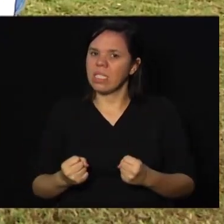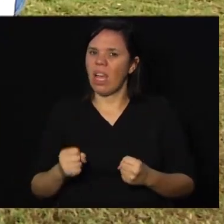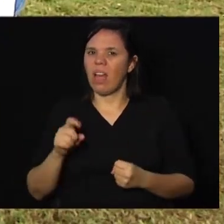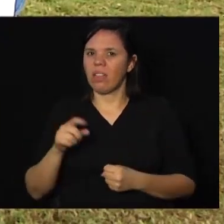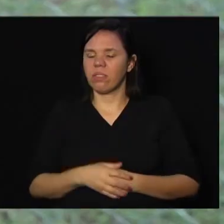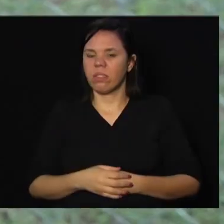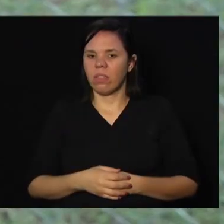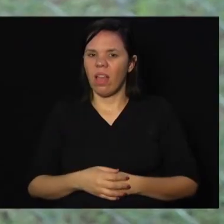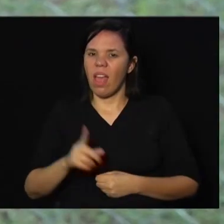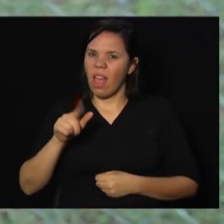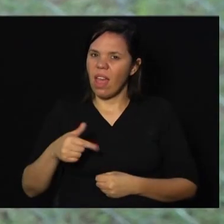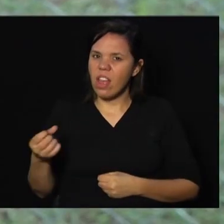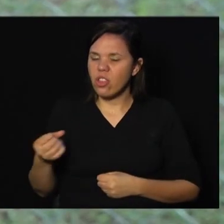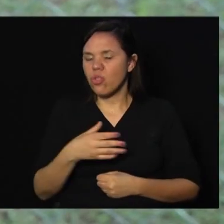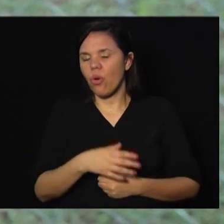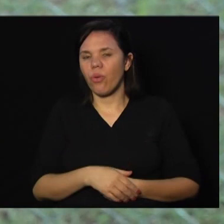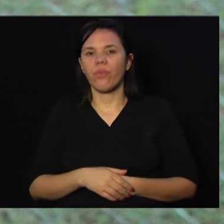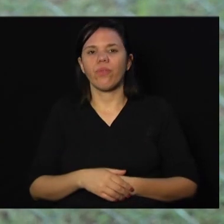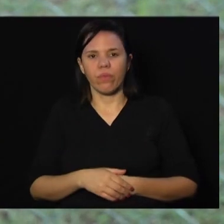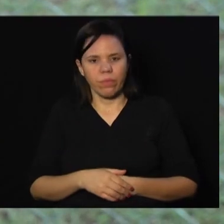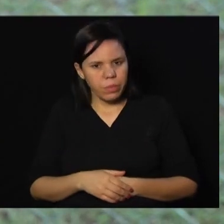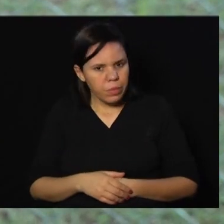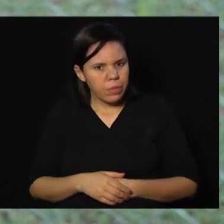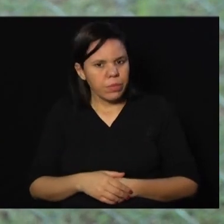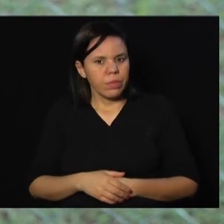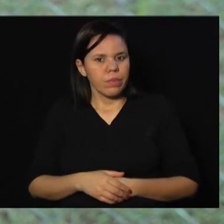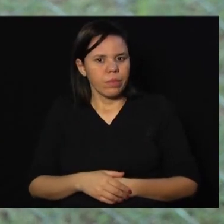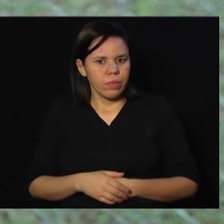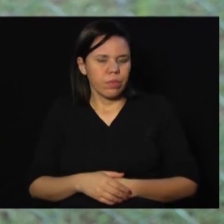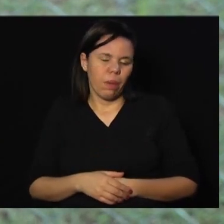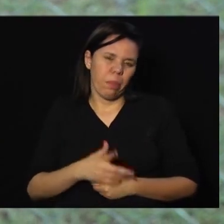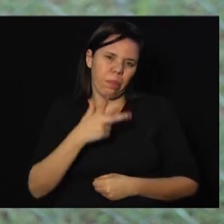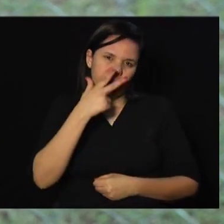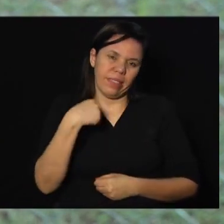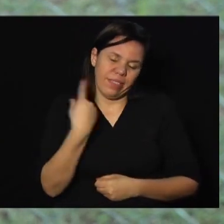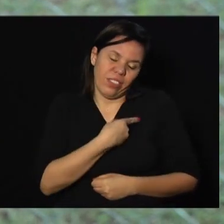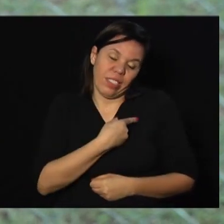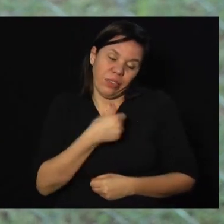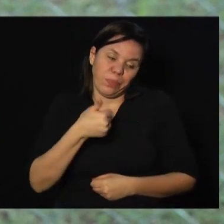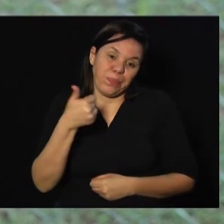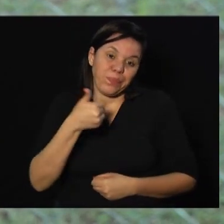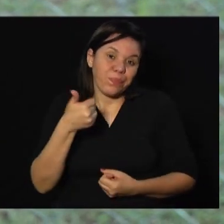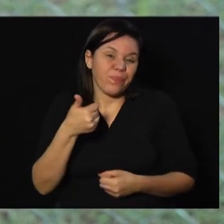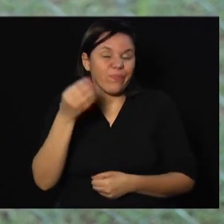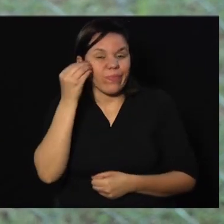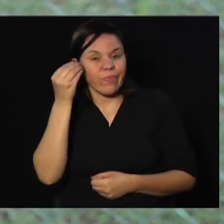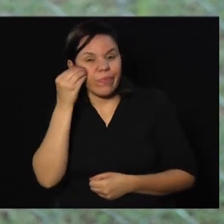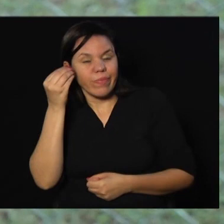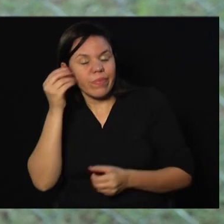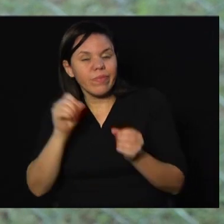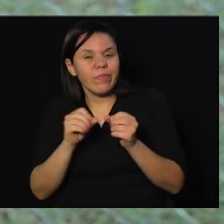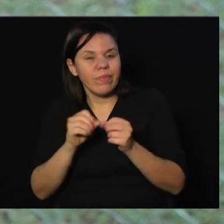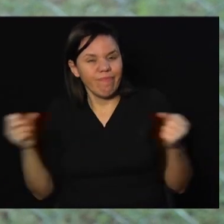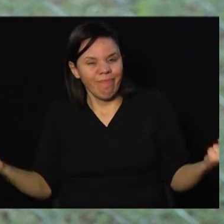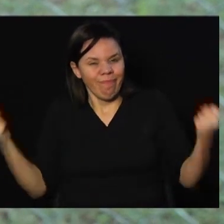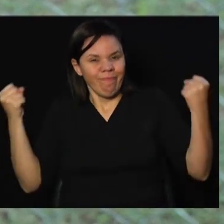novo então fomos, de certo ponto, até meio cobaias, né? Vamos dizer assim, entre parênteses. E